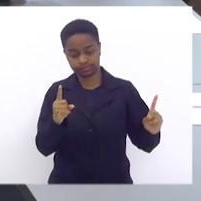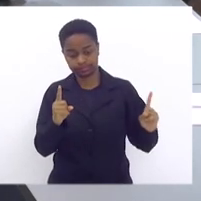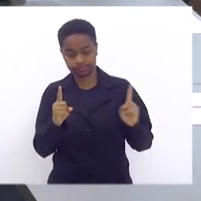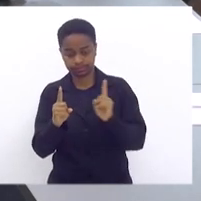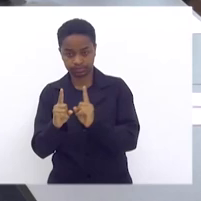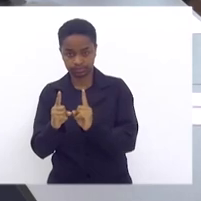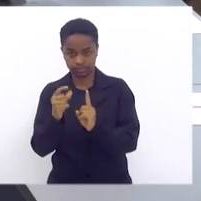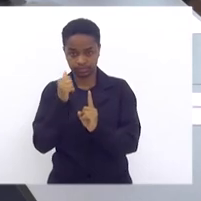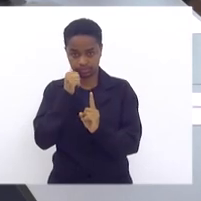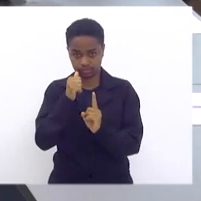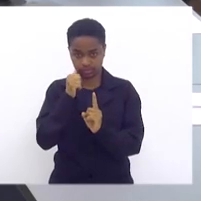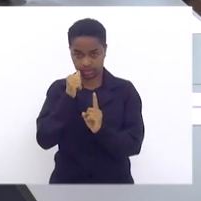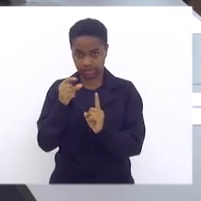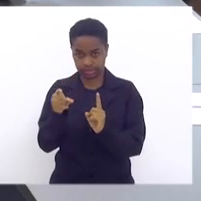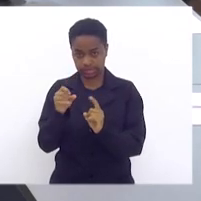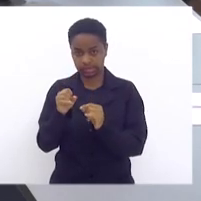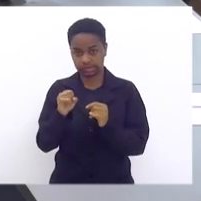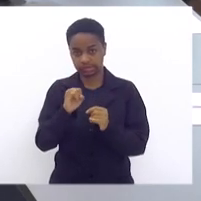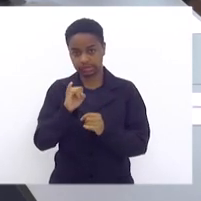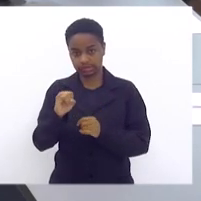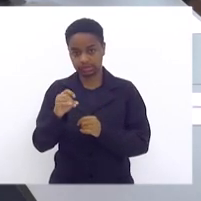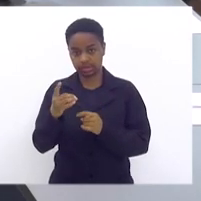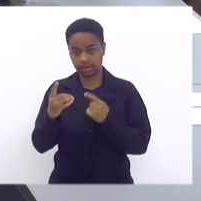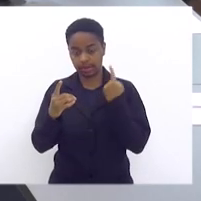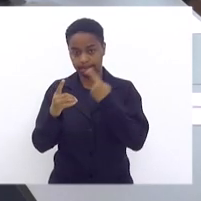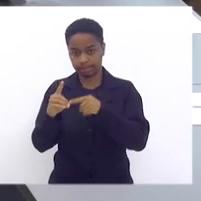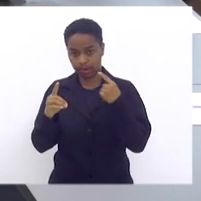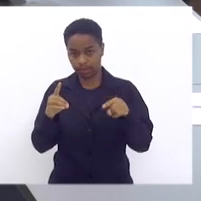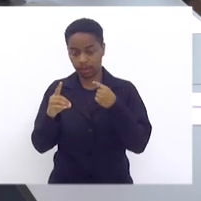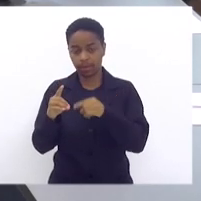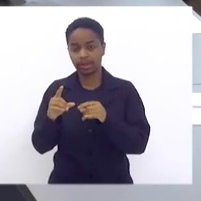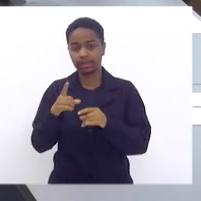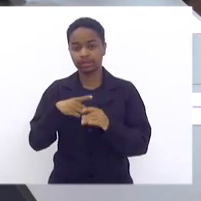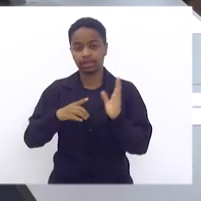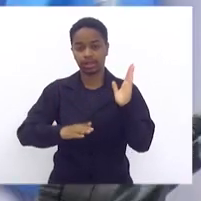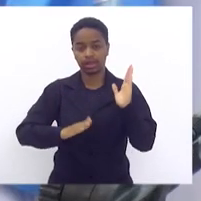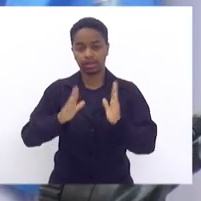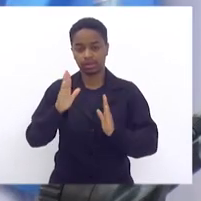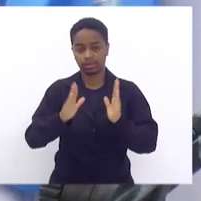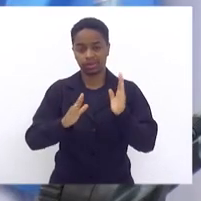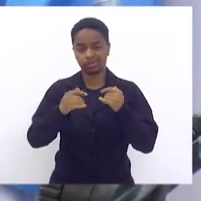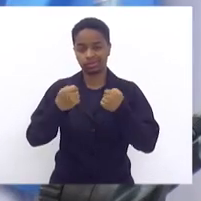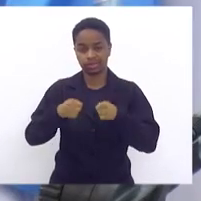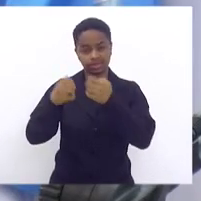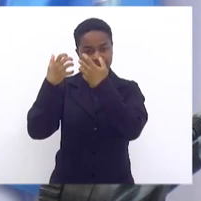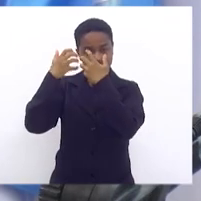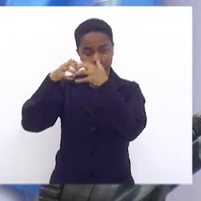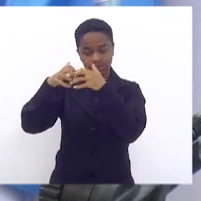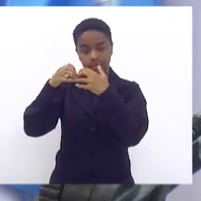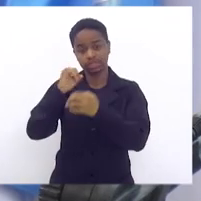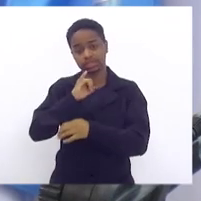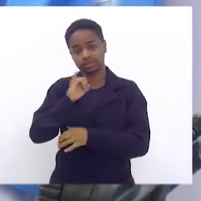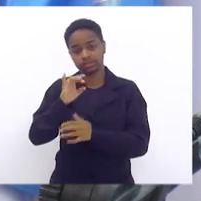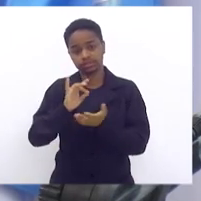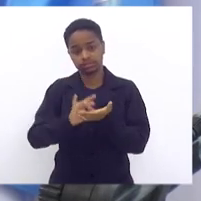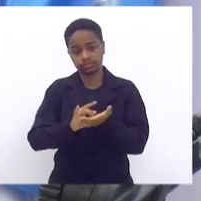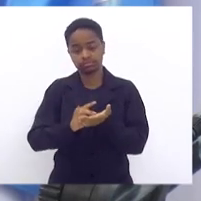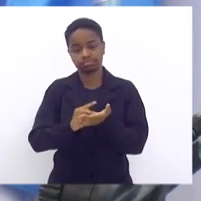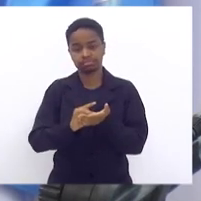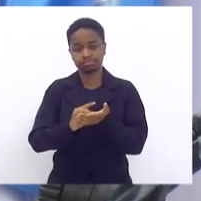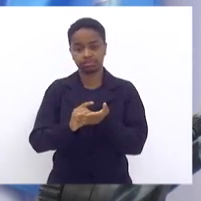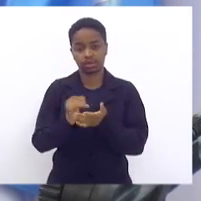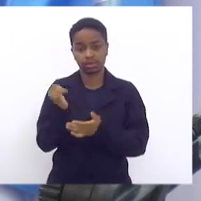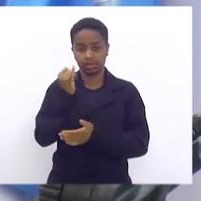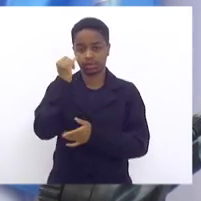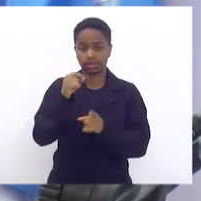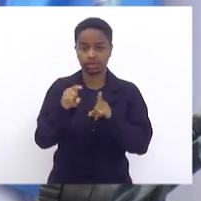para um ciclo de reflexão, digamos assim, né? Se isso seria pertinente também a